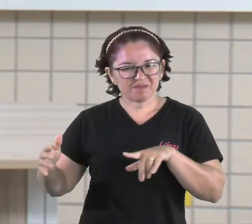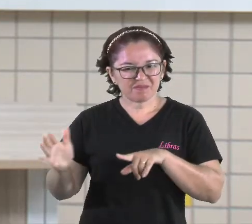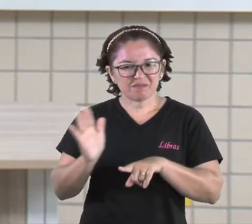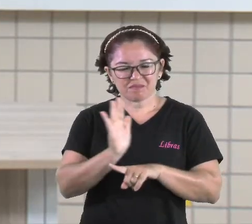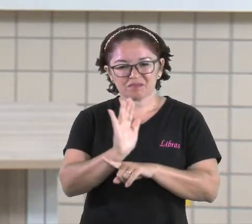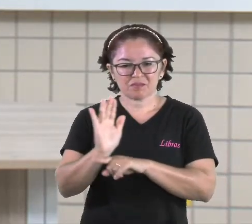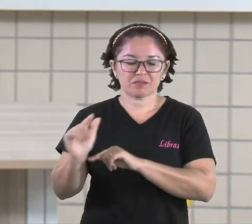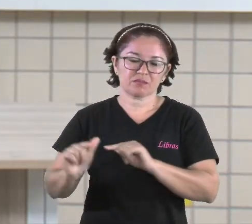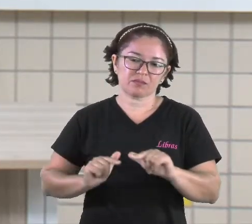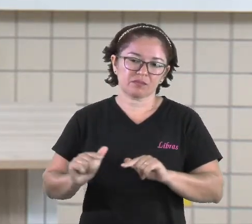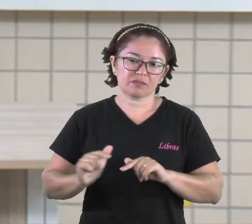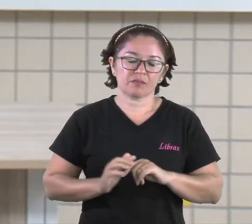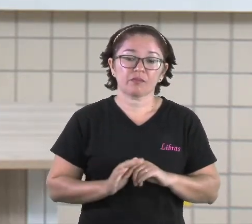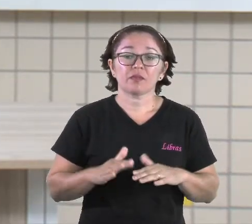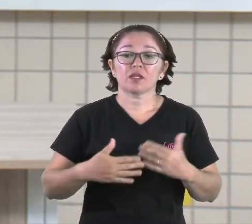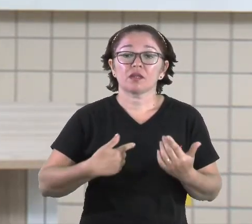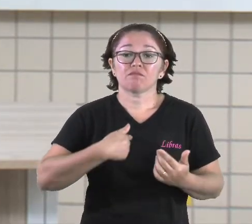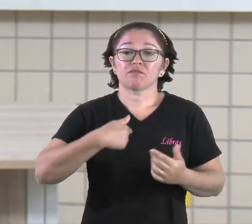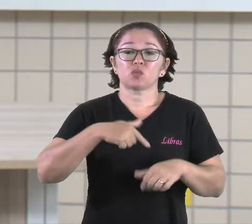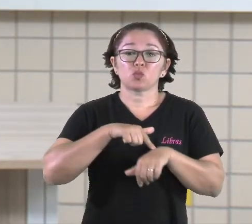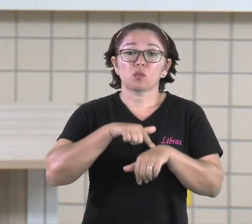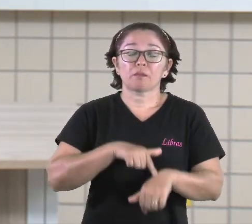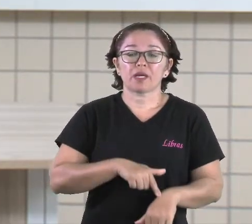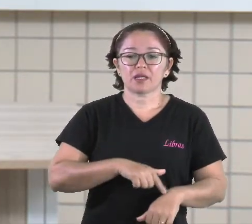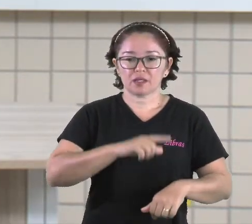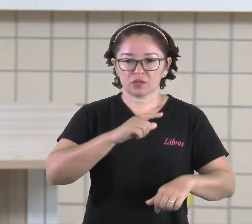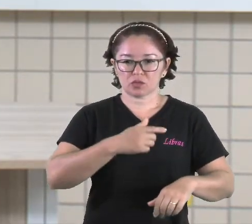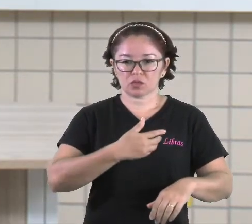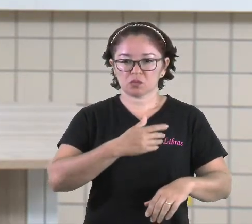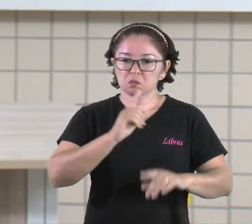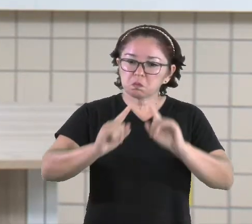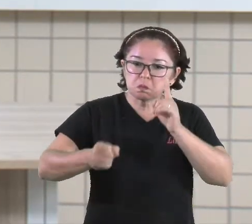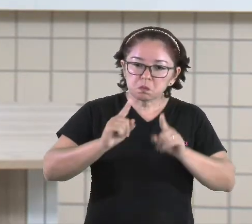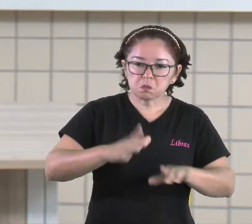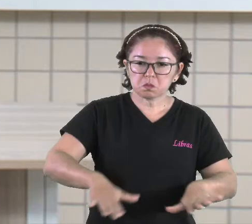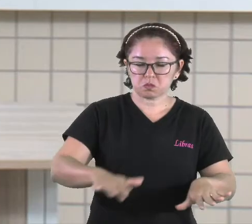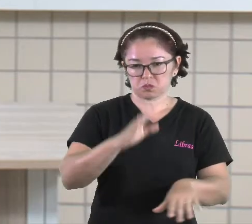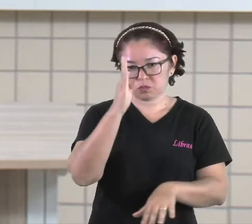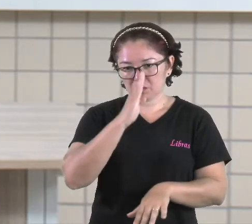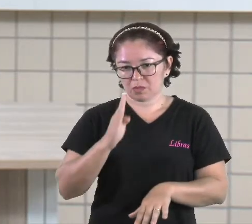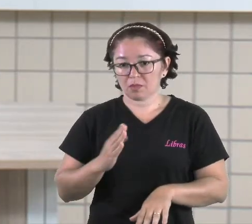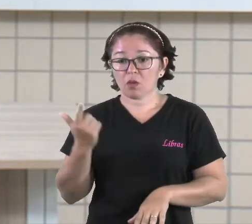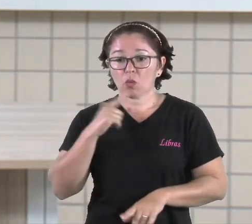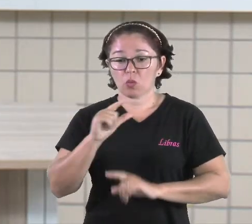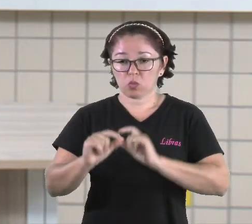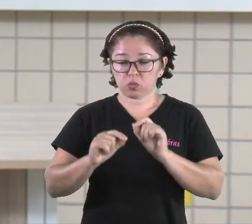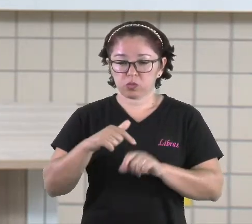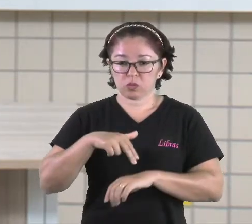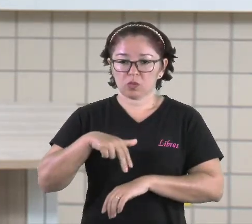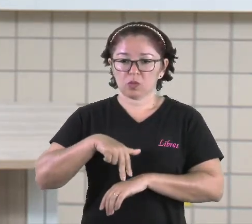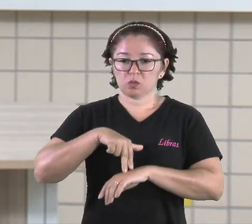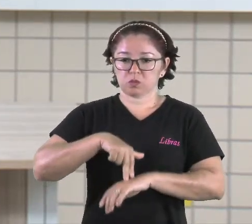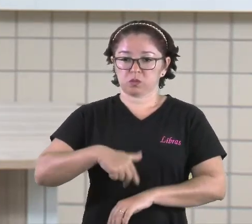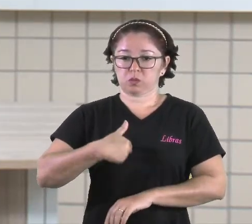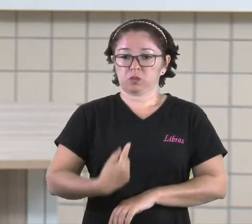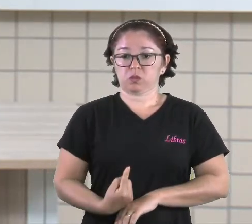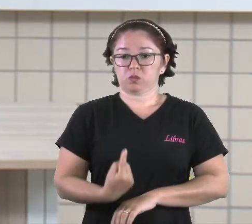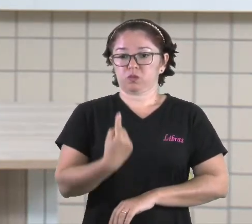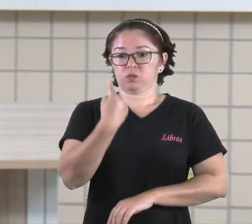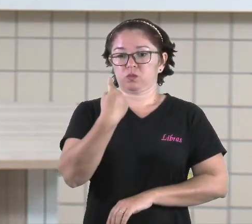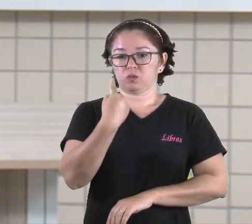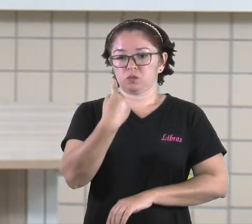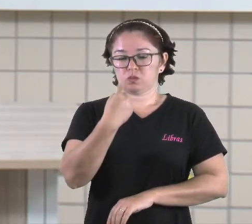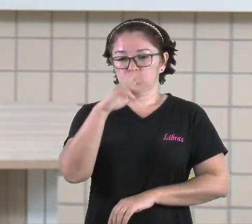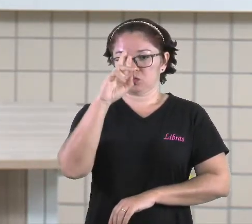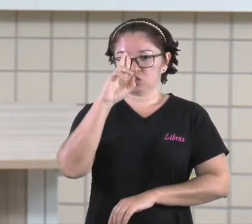Brasil? Primeiro, ele conseguiu centralizar o poder e conseguiu difundir a sua imagem